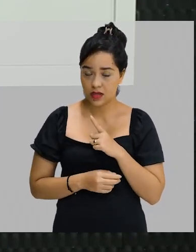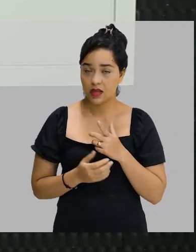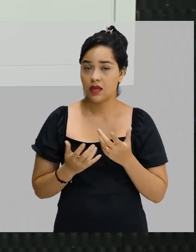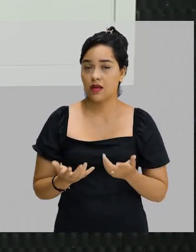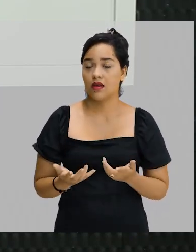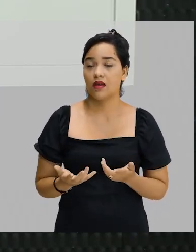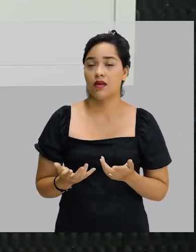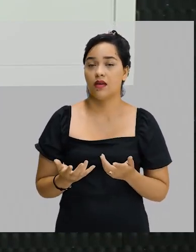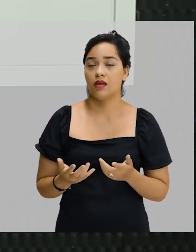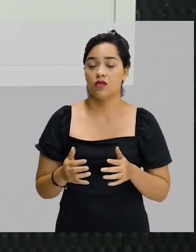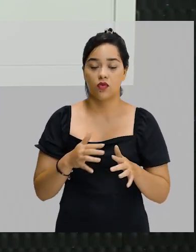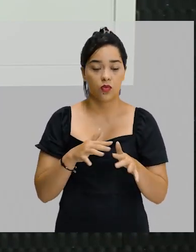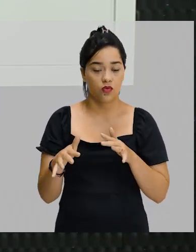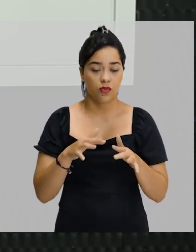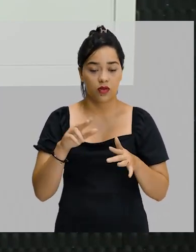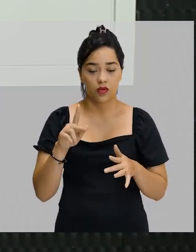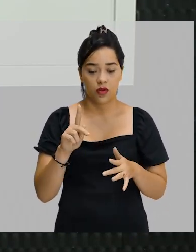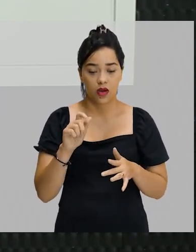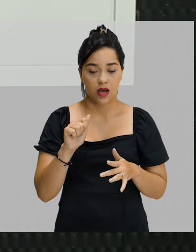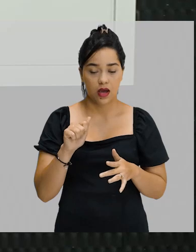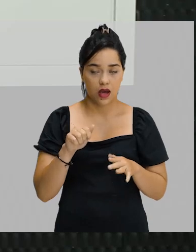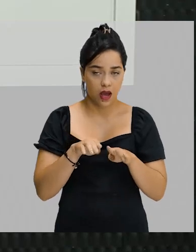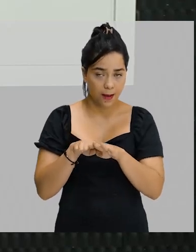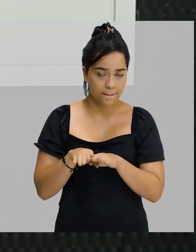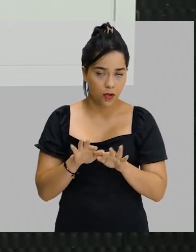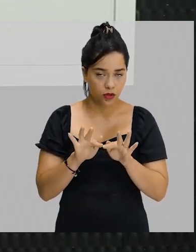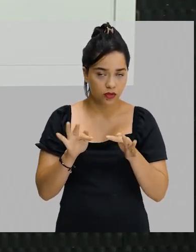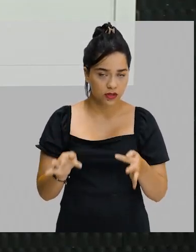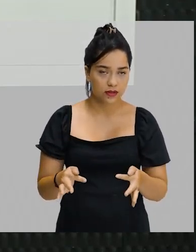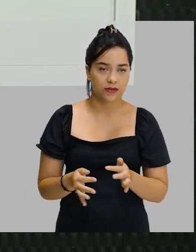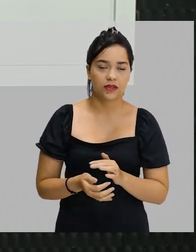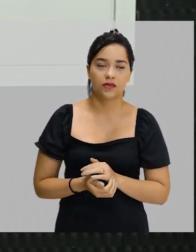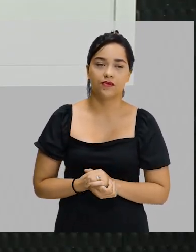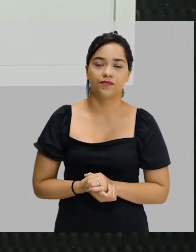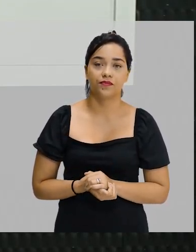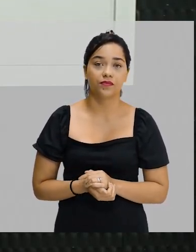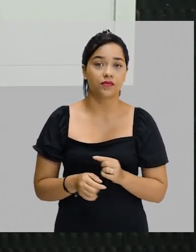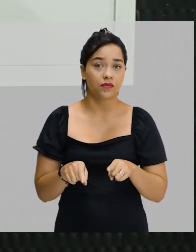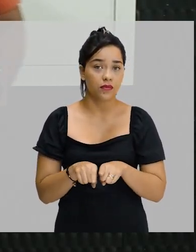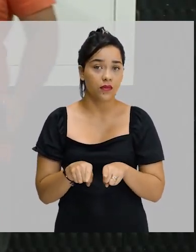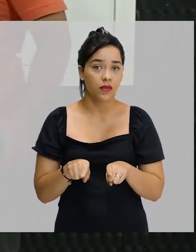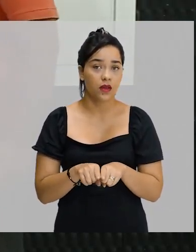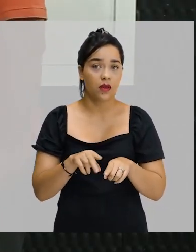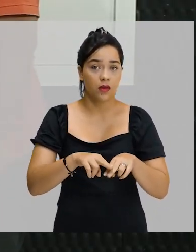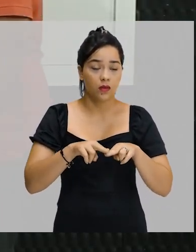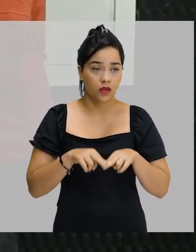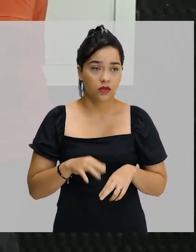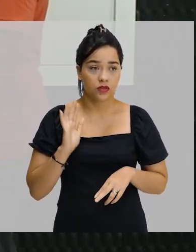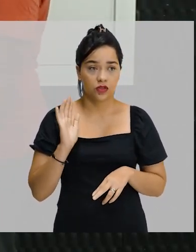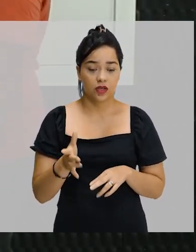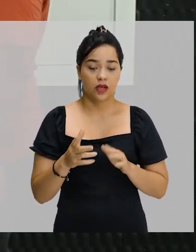que é do movimento harmônico simples. Tá ok? E